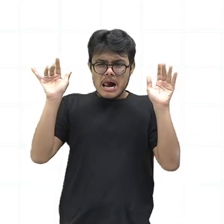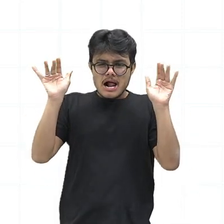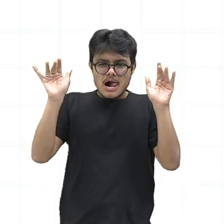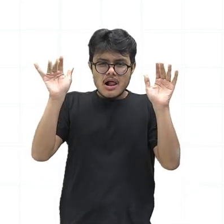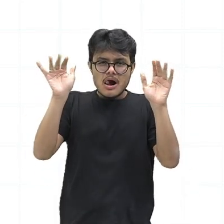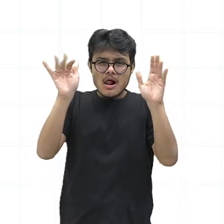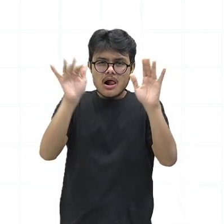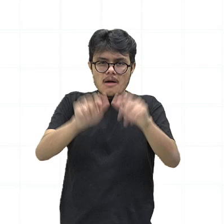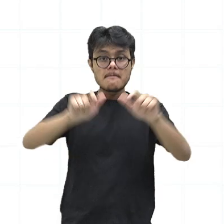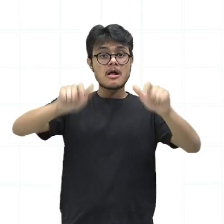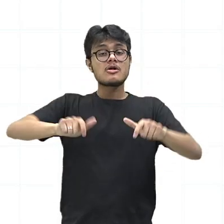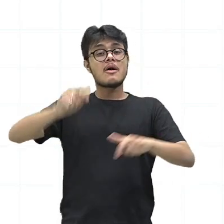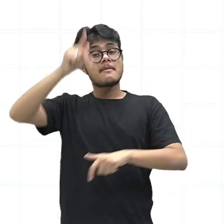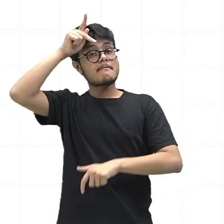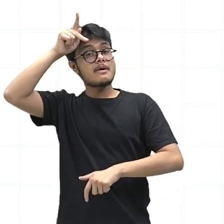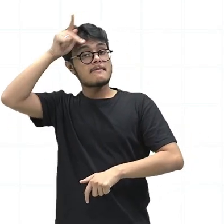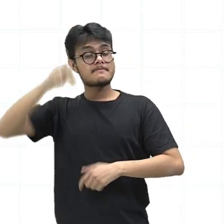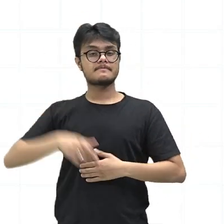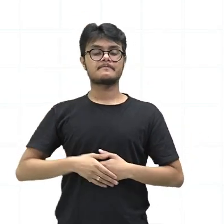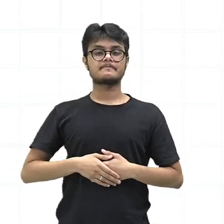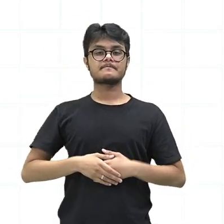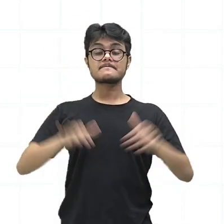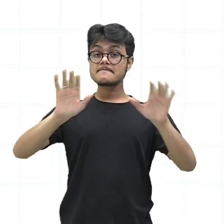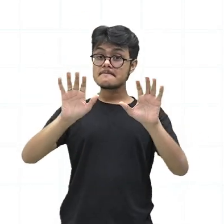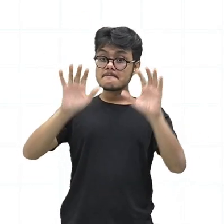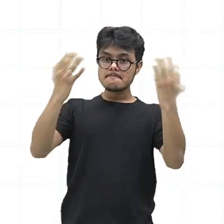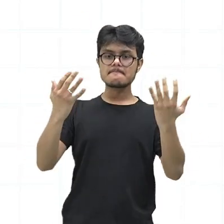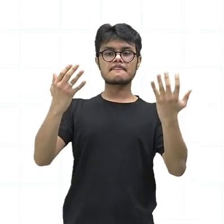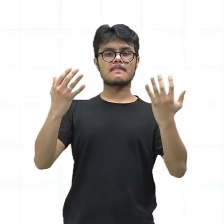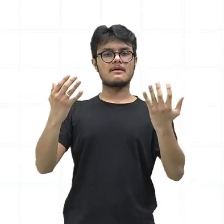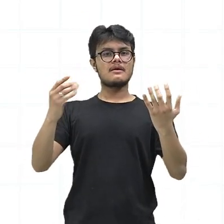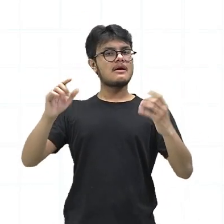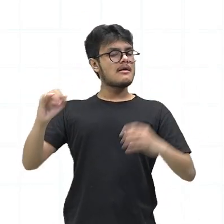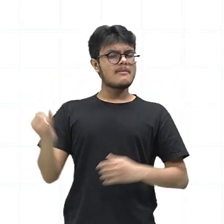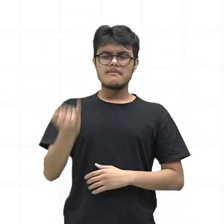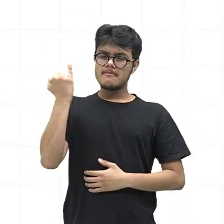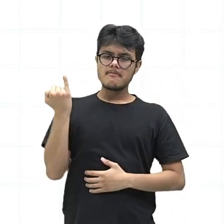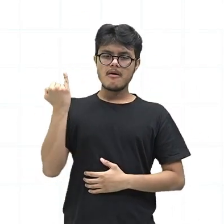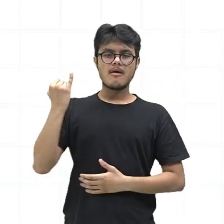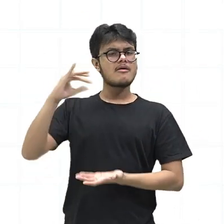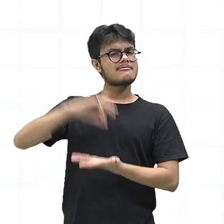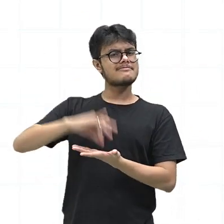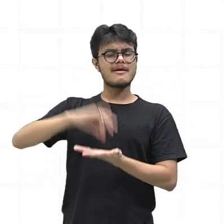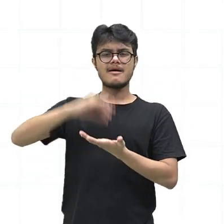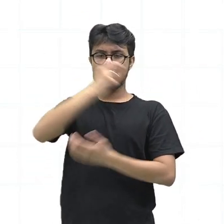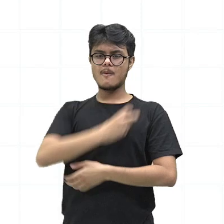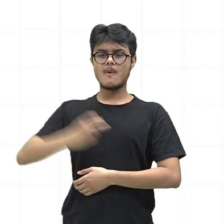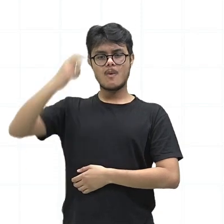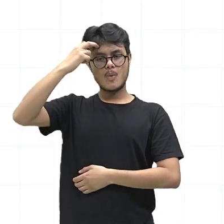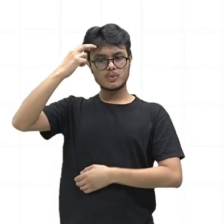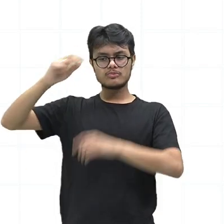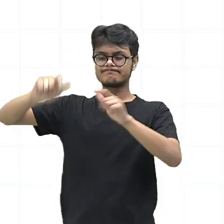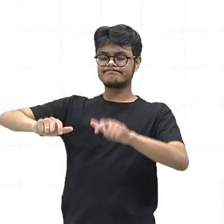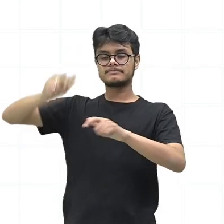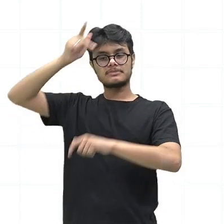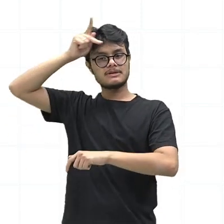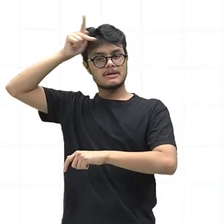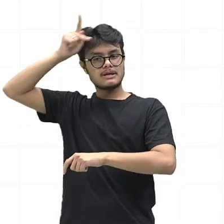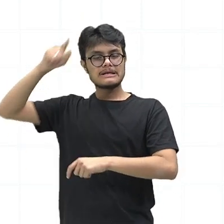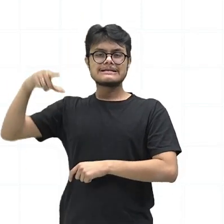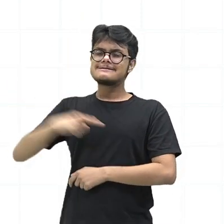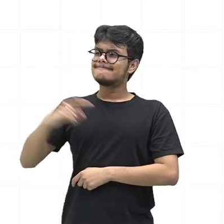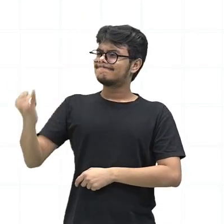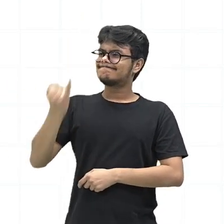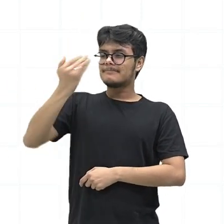ali em Parintins. O evento é extremamente importante para a cultura da cidade de Parintins e ganha uma